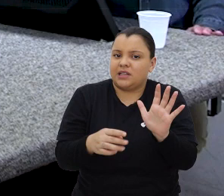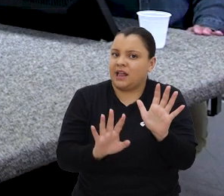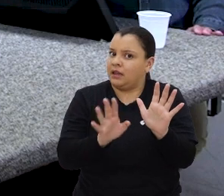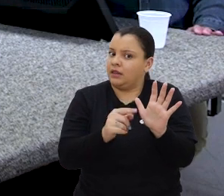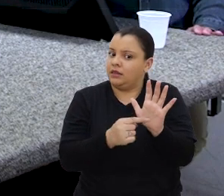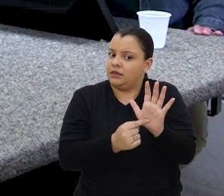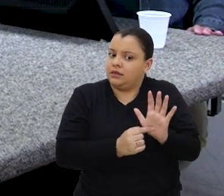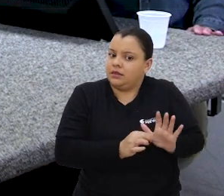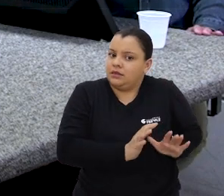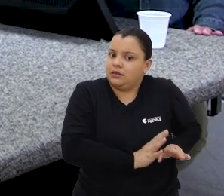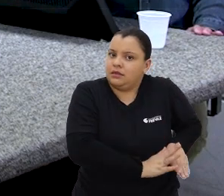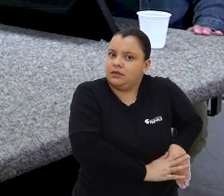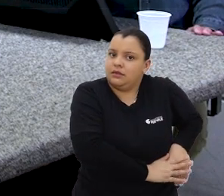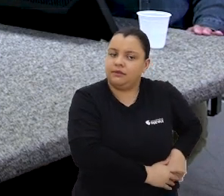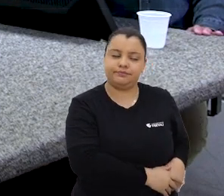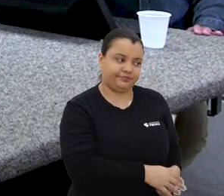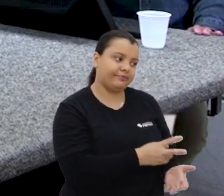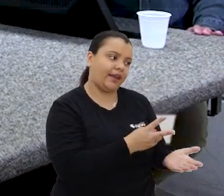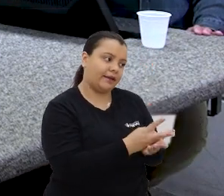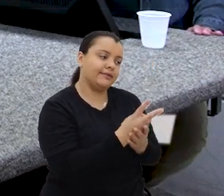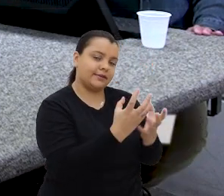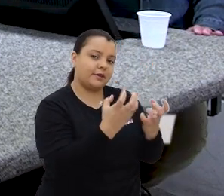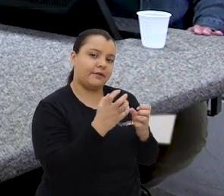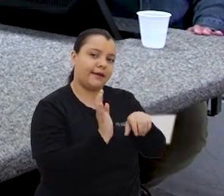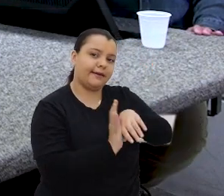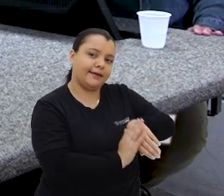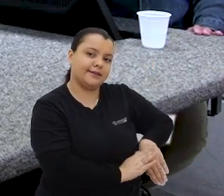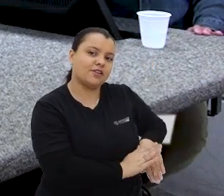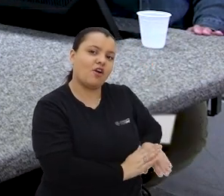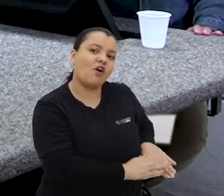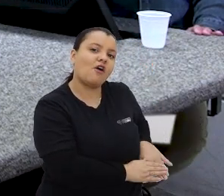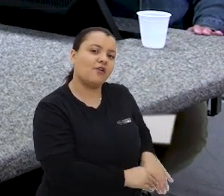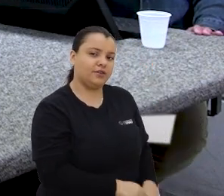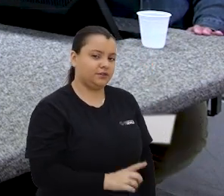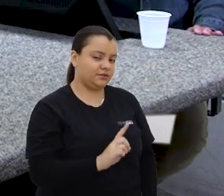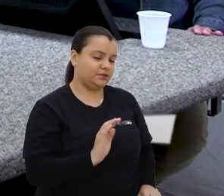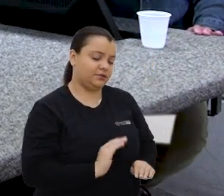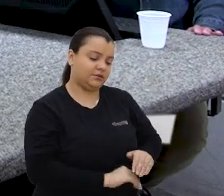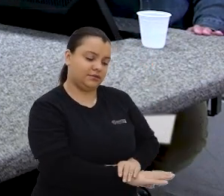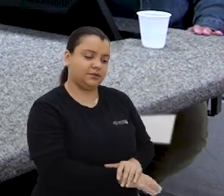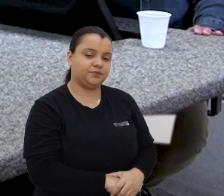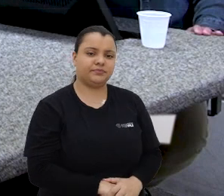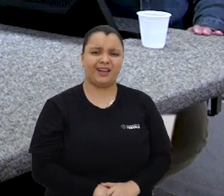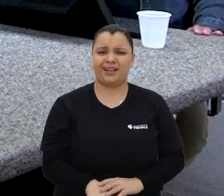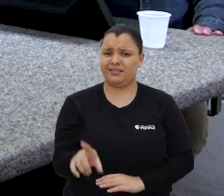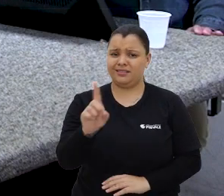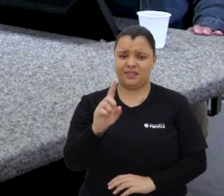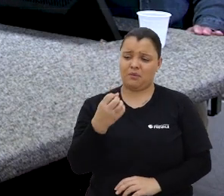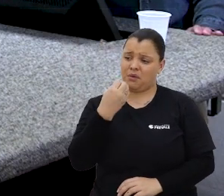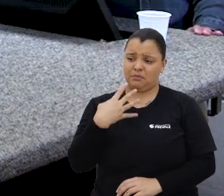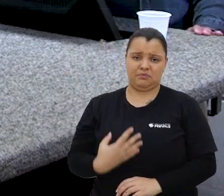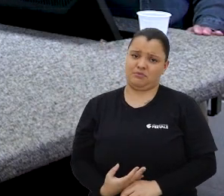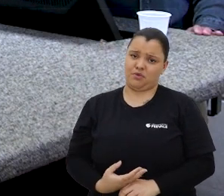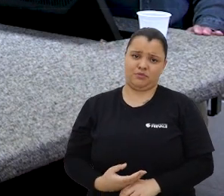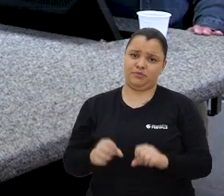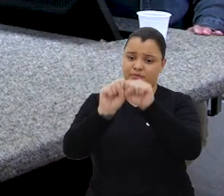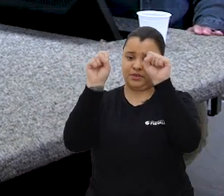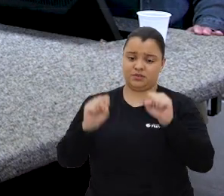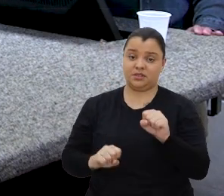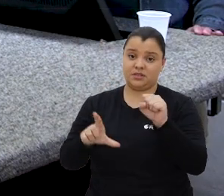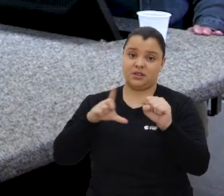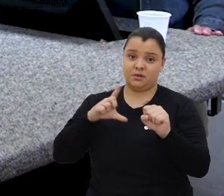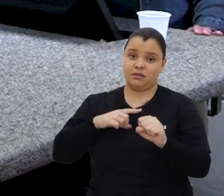Eles querem que sempre esteja velada, né? Ali no cantinho guardado na gaveta. Não é interessante para o sistema quando